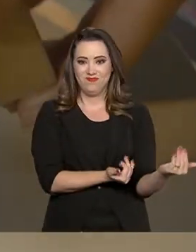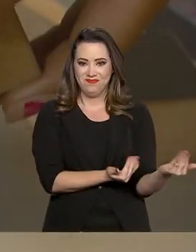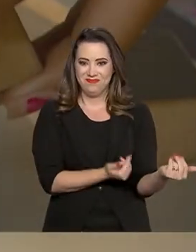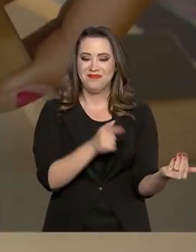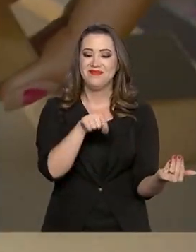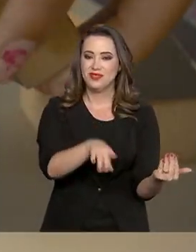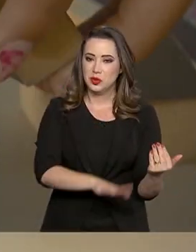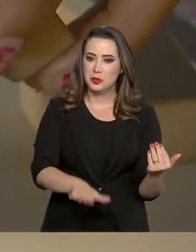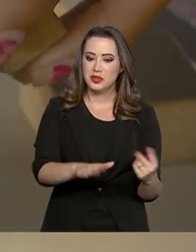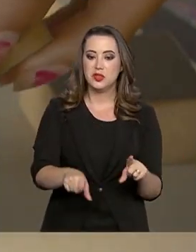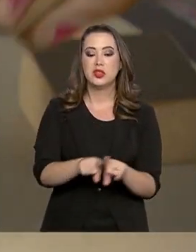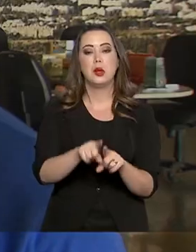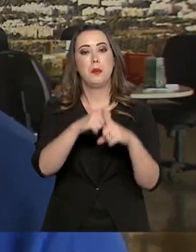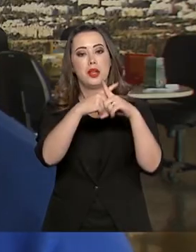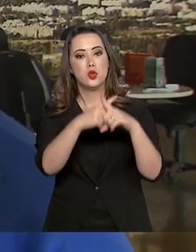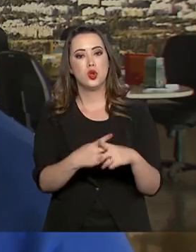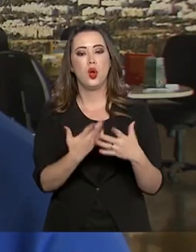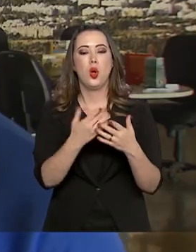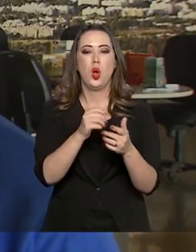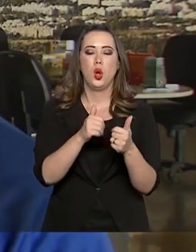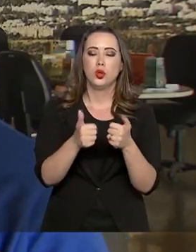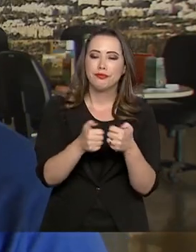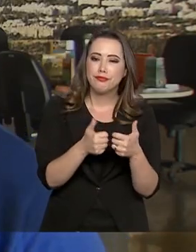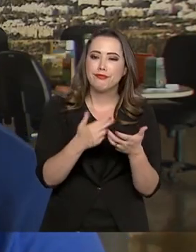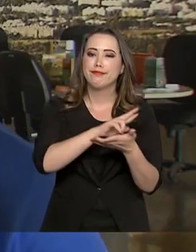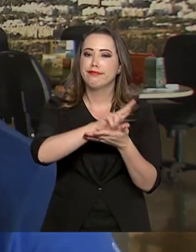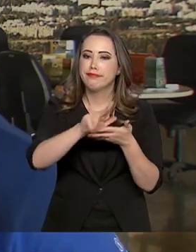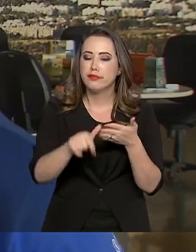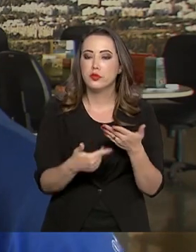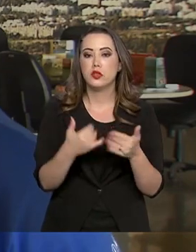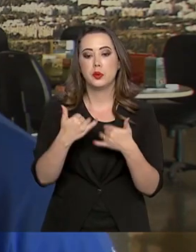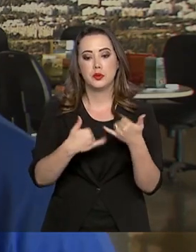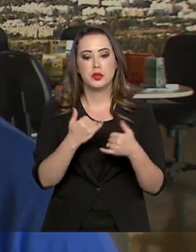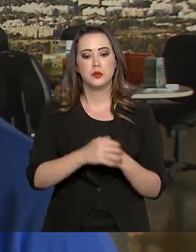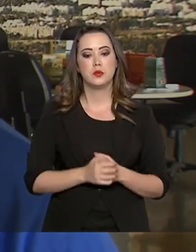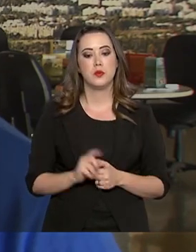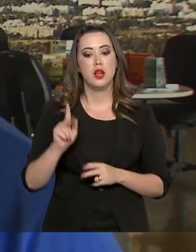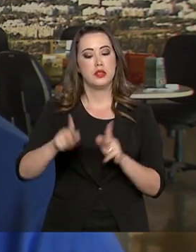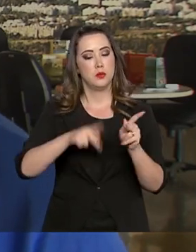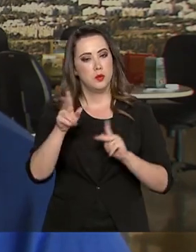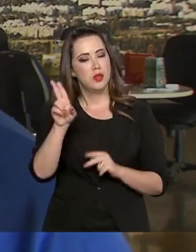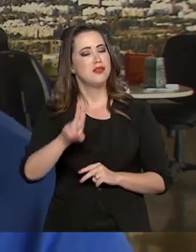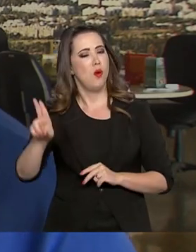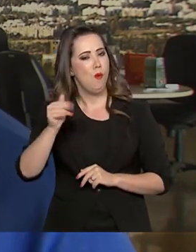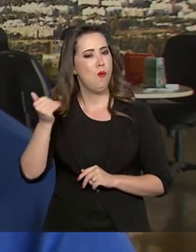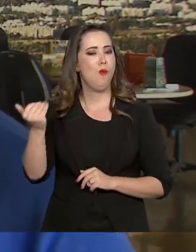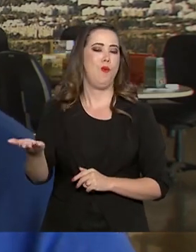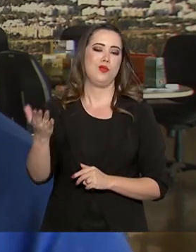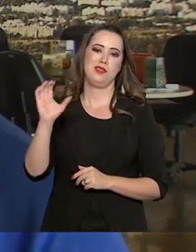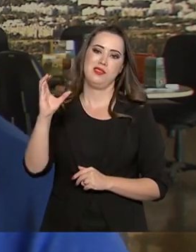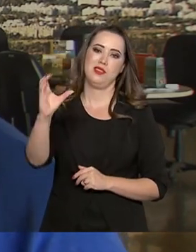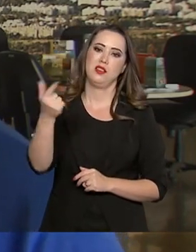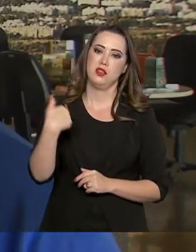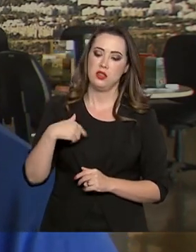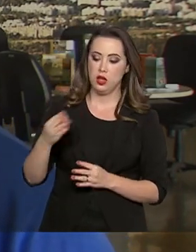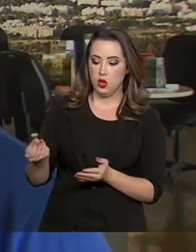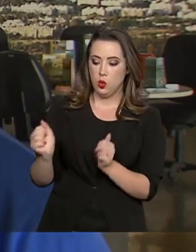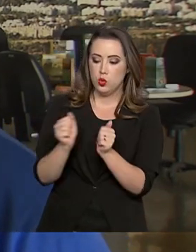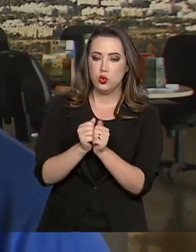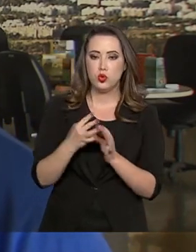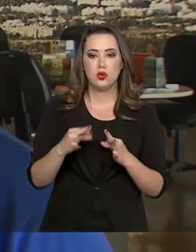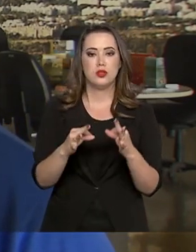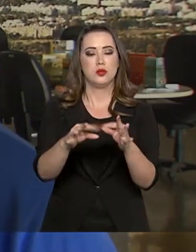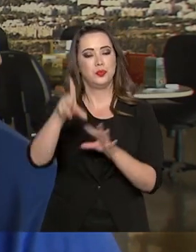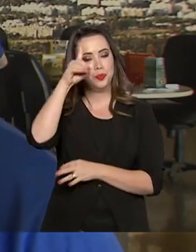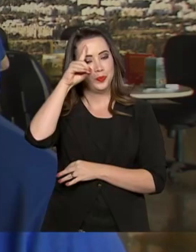jogos interativos. Essa população que está passando por aqui, ela é usuária, ela está com essa tecnologia no